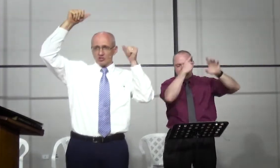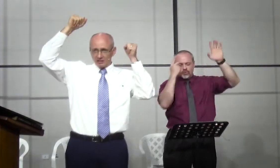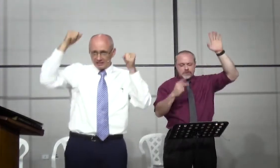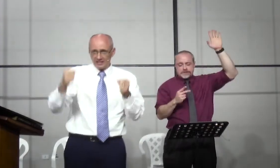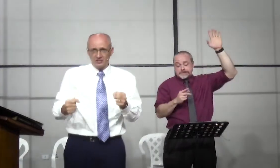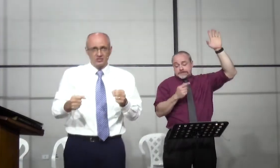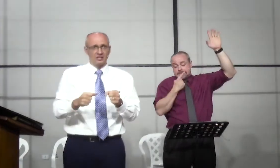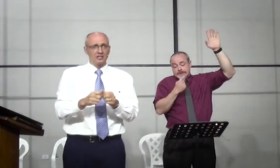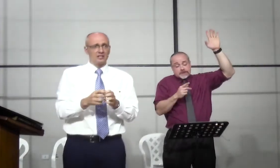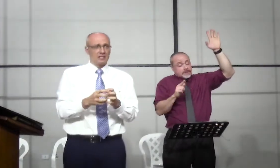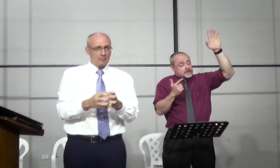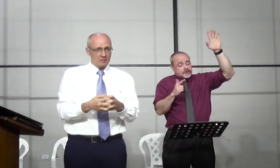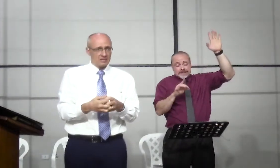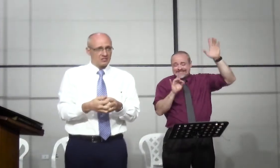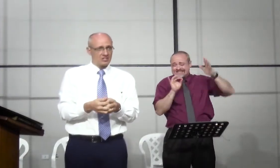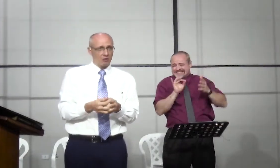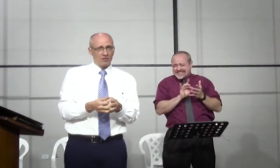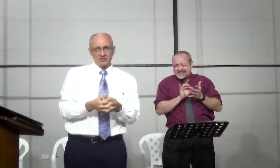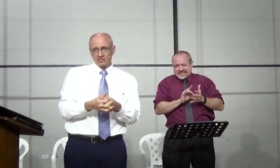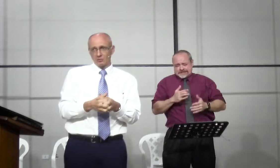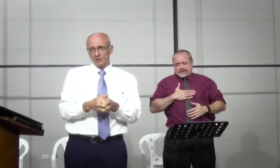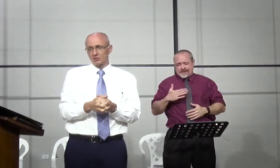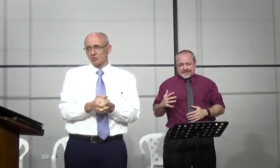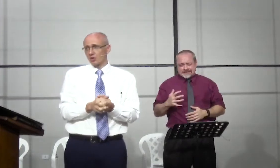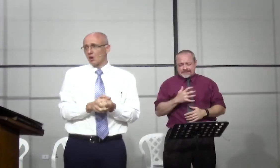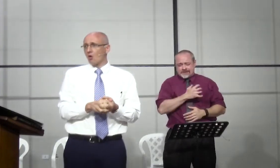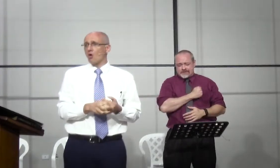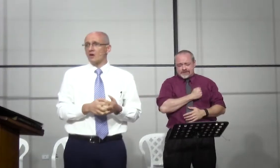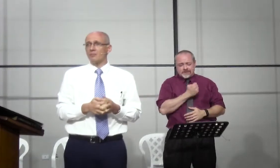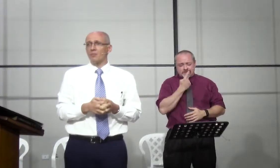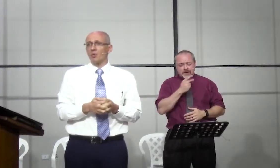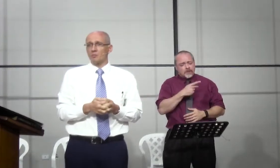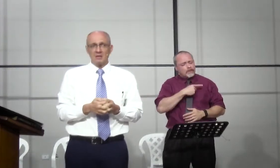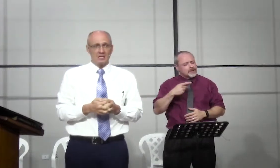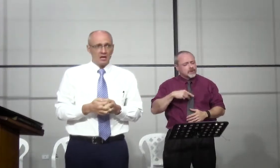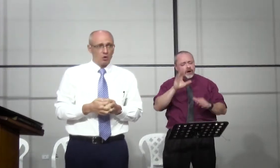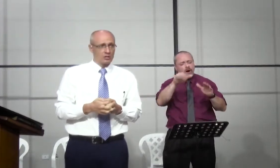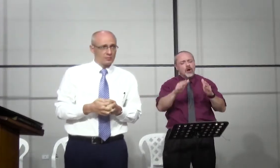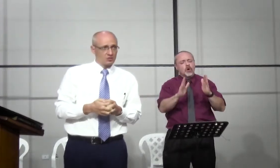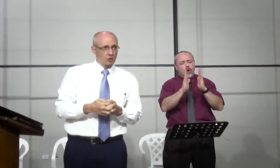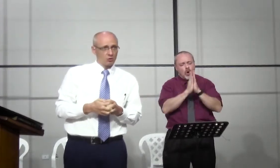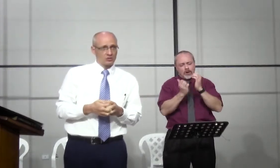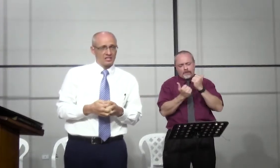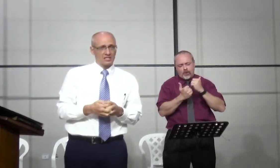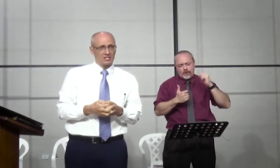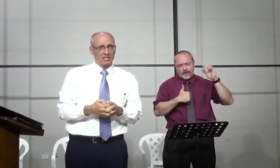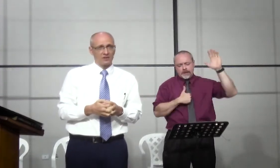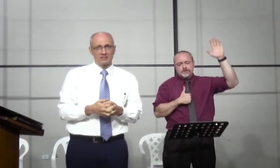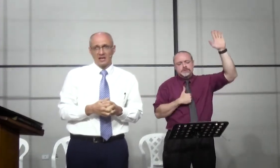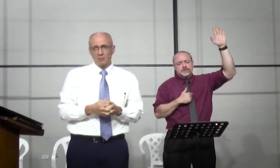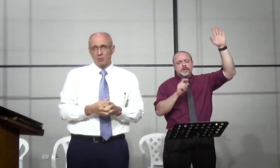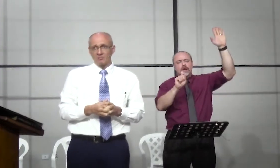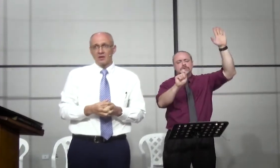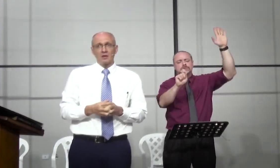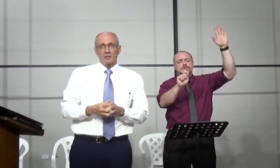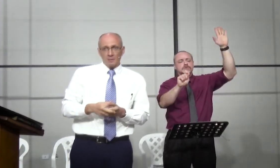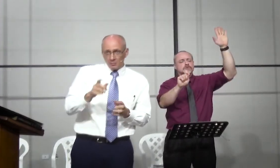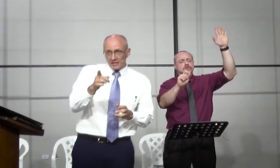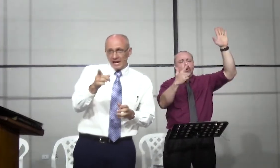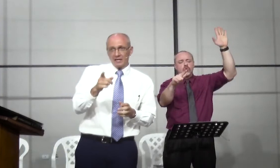tenho certeza da minha salvação, pastor, ore por mim. Outra pessoa gostaria de levantar